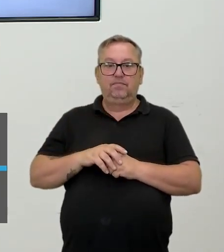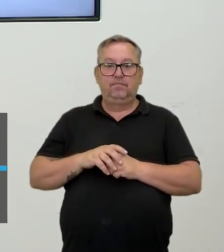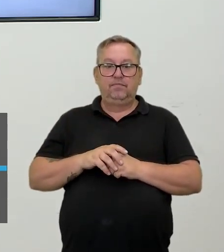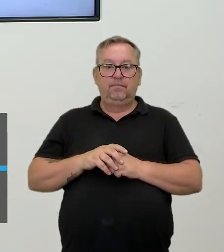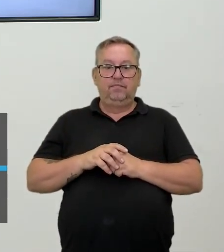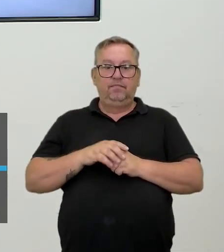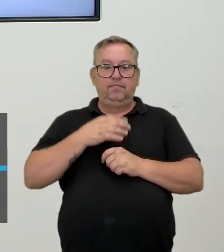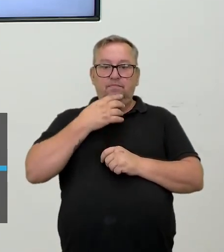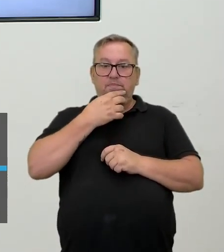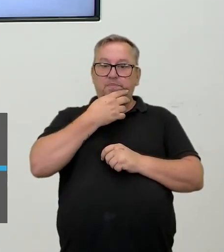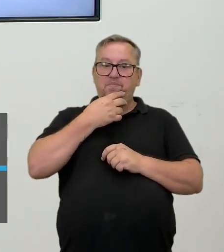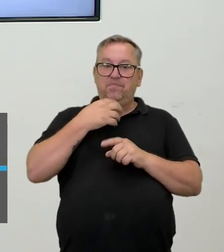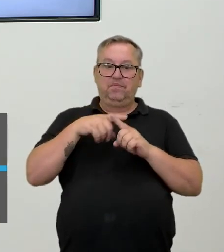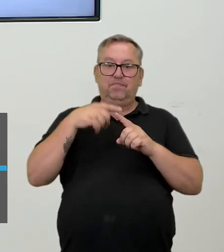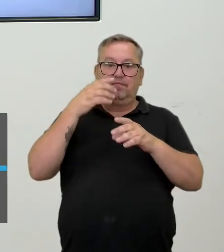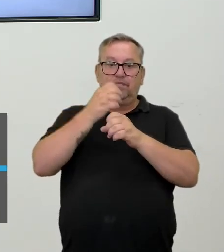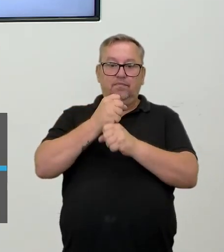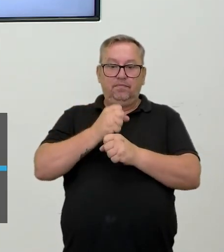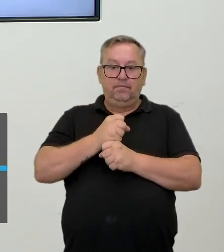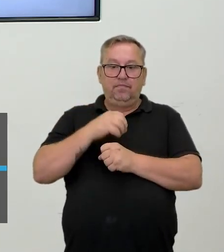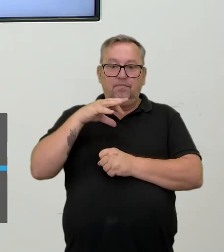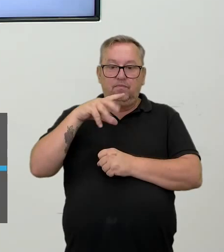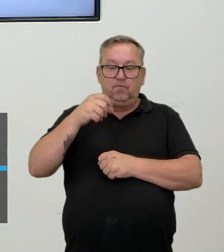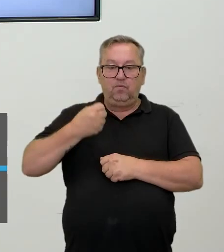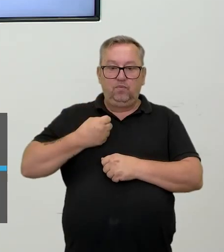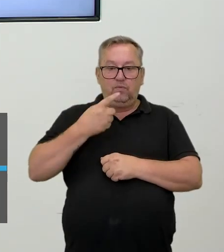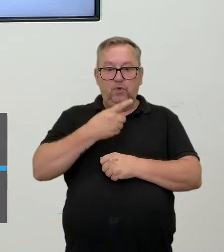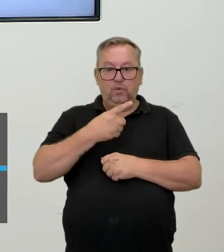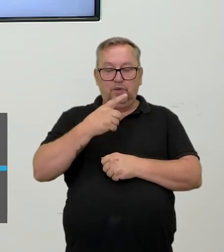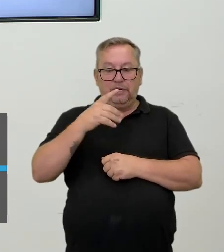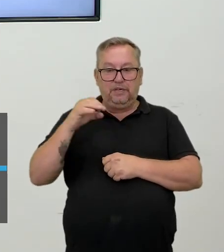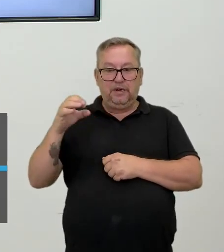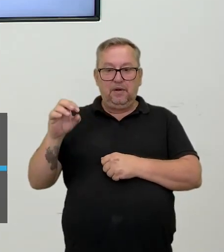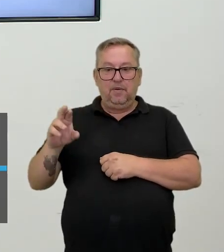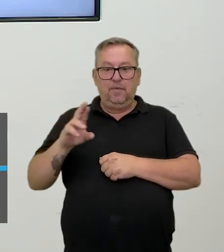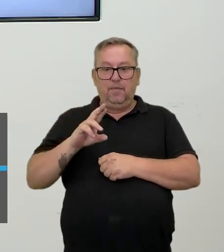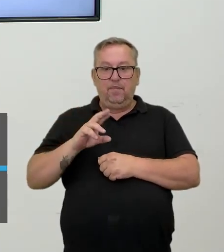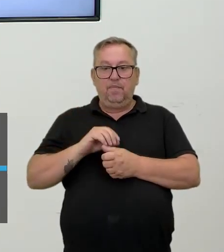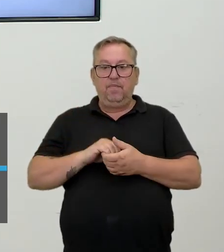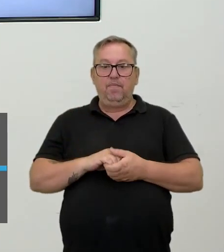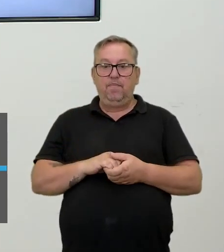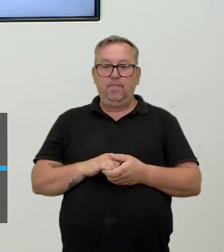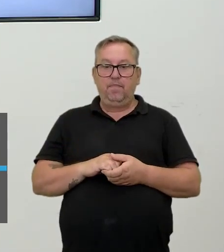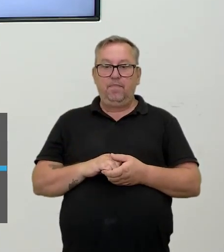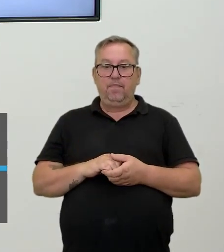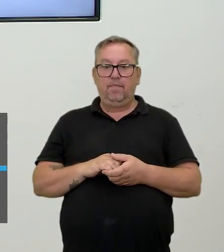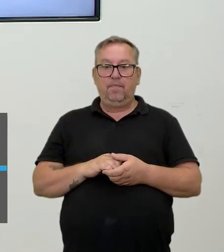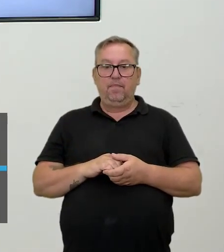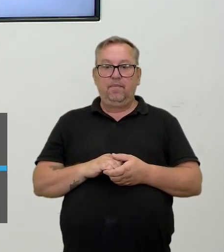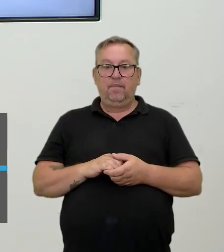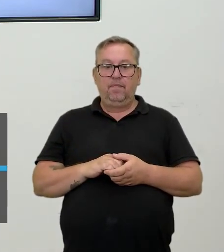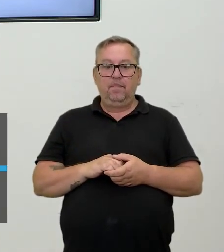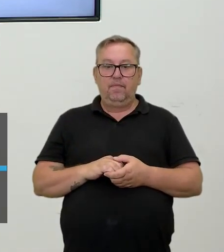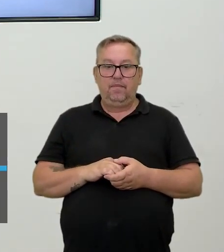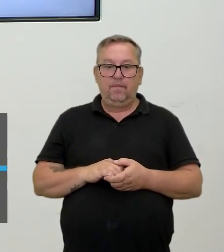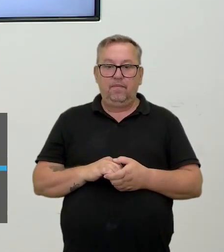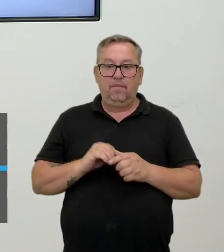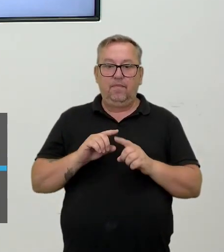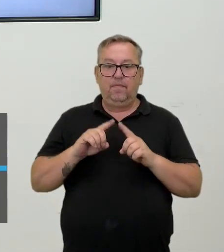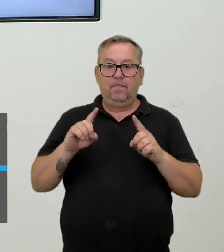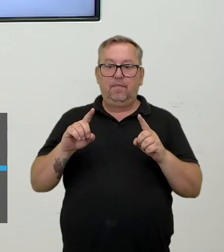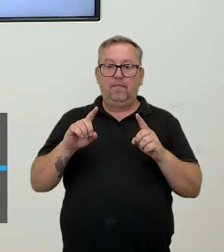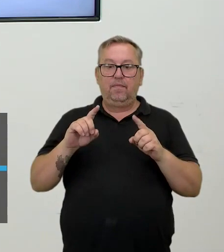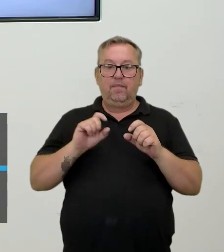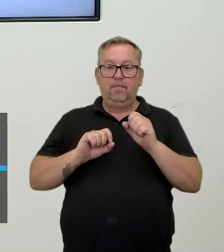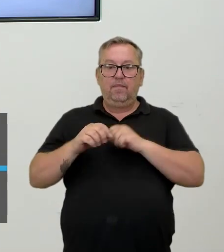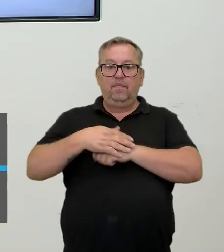aula o professor pediu para ele somar todos os números entre 1 e 100 e colocasse o resultado escrito nas suas mesas. Bom,